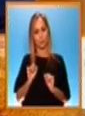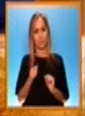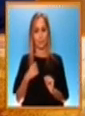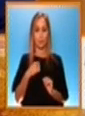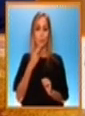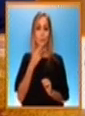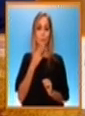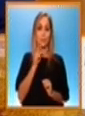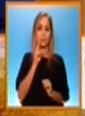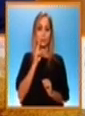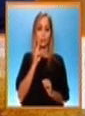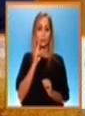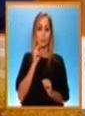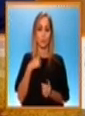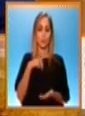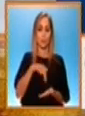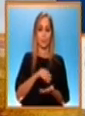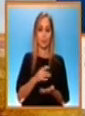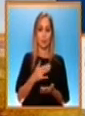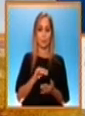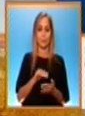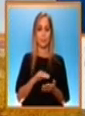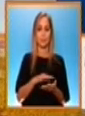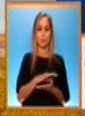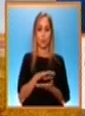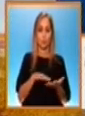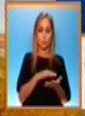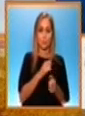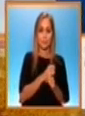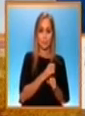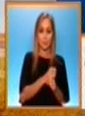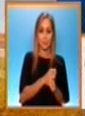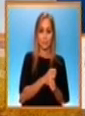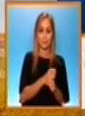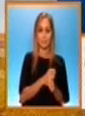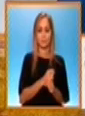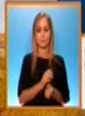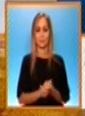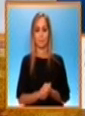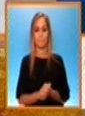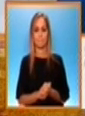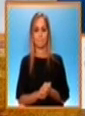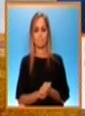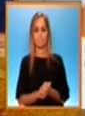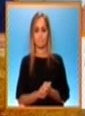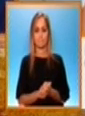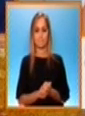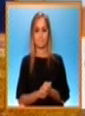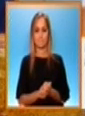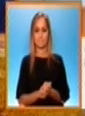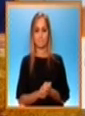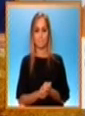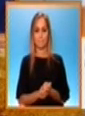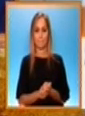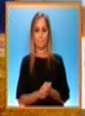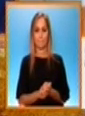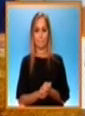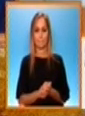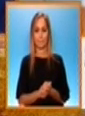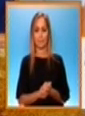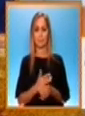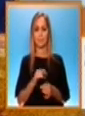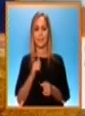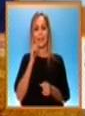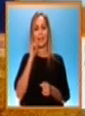não estar aí, mas eu estou de momento a fazer a mistura do quase normal. Olha, que espetáculo incrível. Meu Deus. Mas olha, Nuno, quem é que